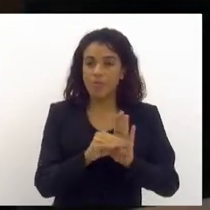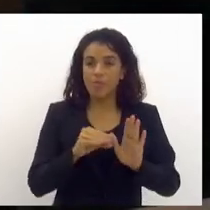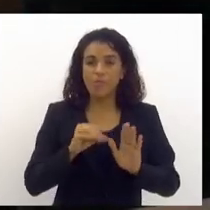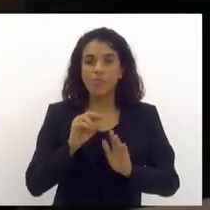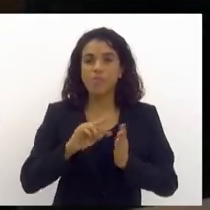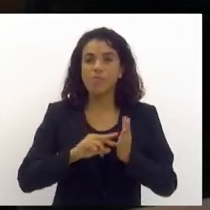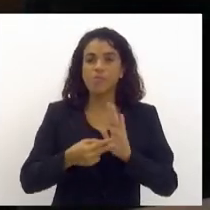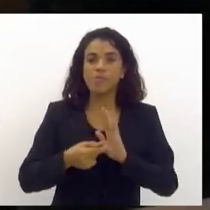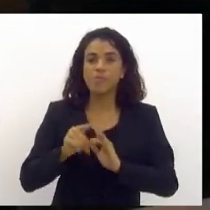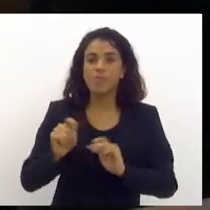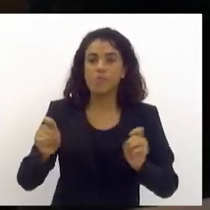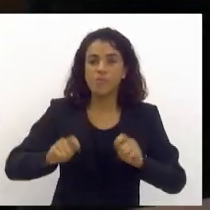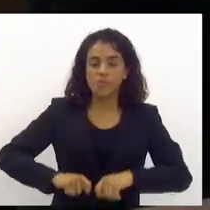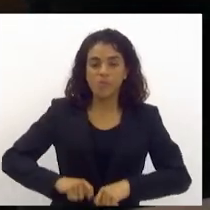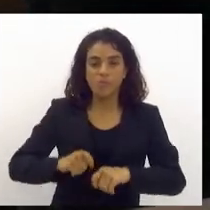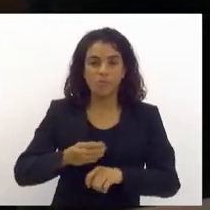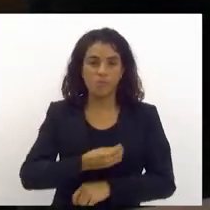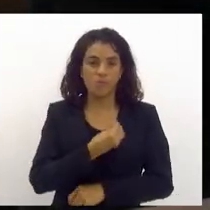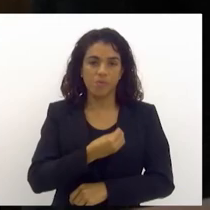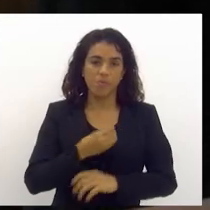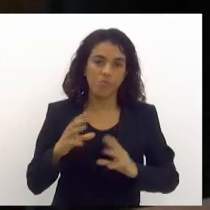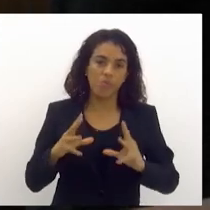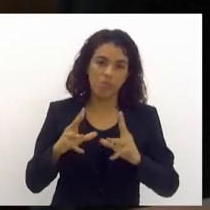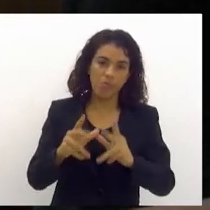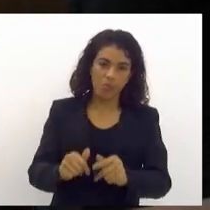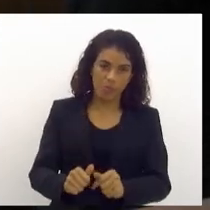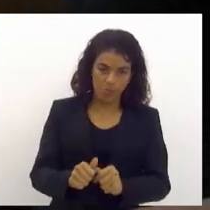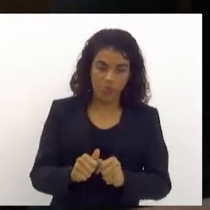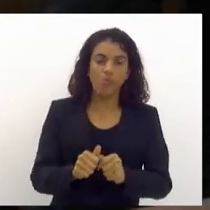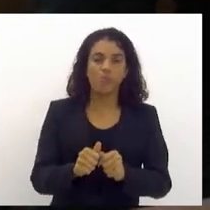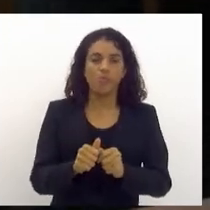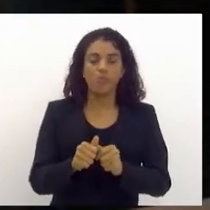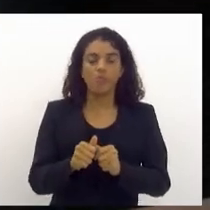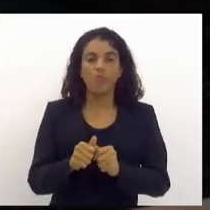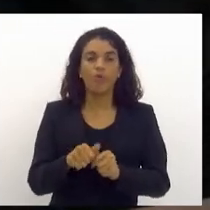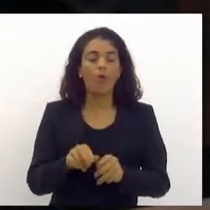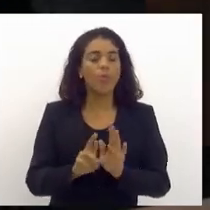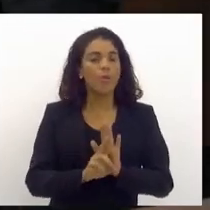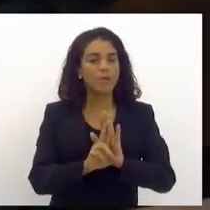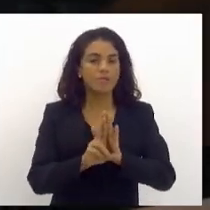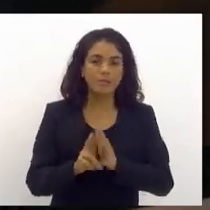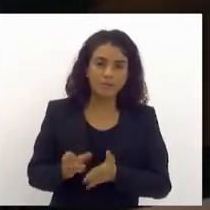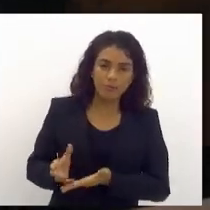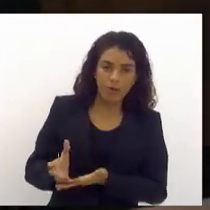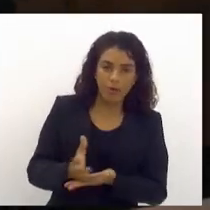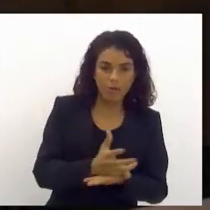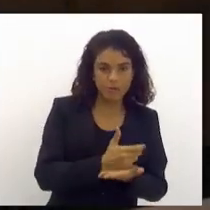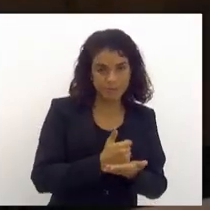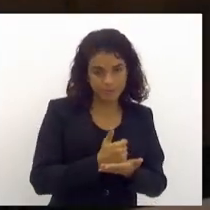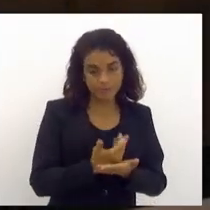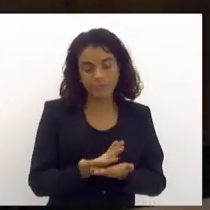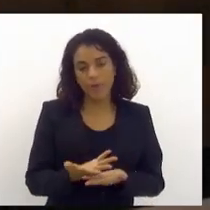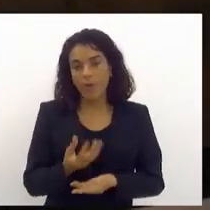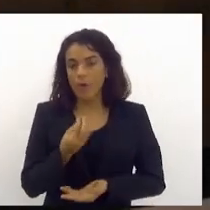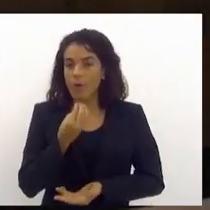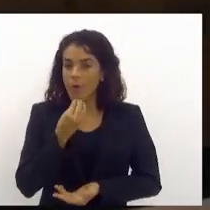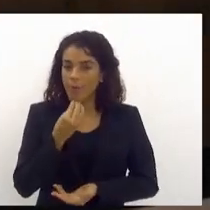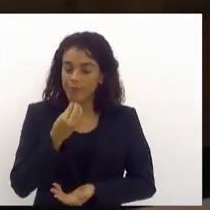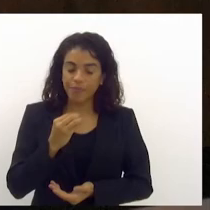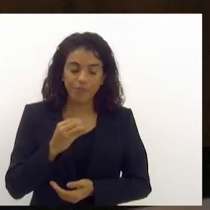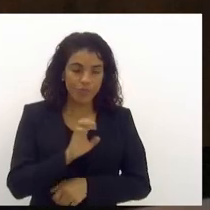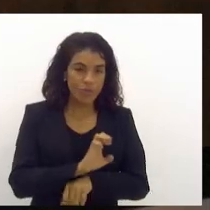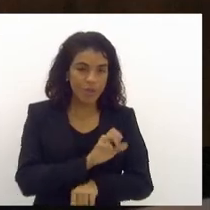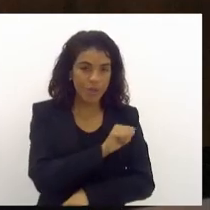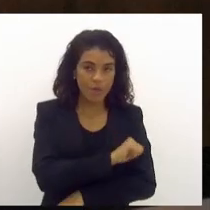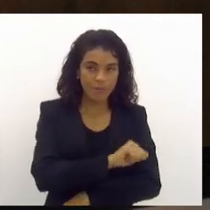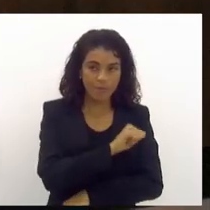de uma possibilidade de participação de todos na peça orçamentária. E será um avanço, porque, lamentavelmente, só o Estado do Rio